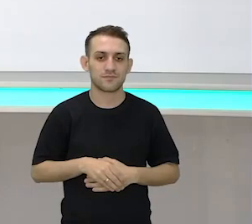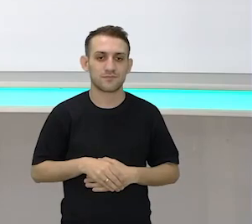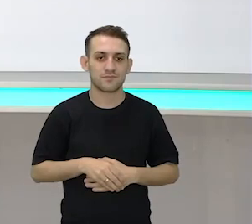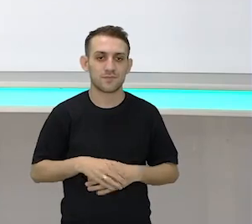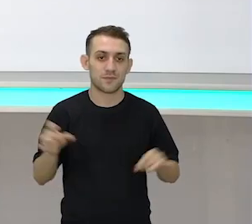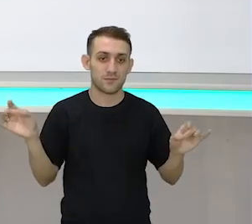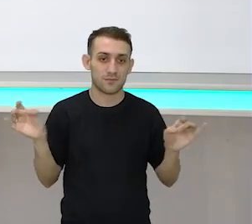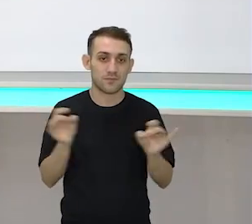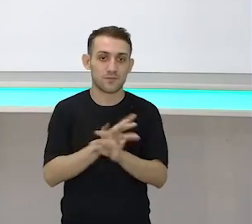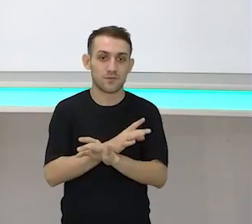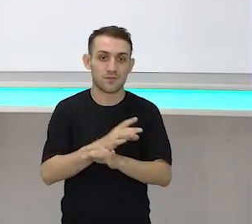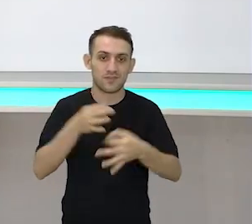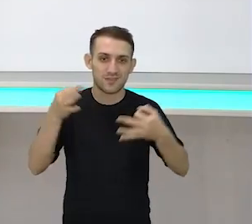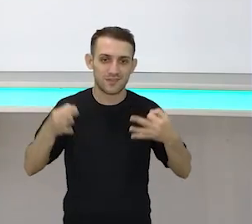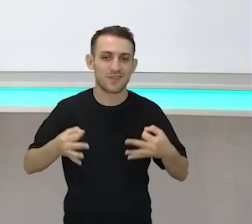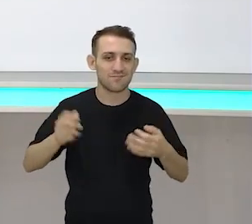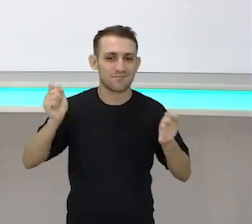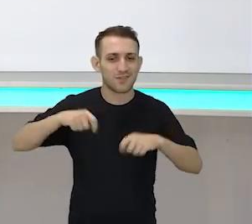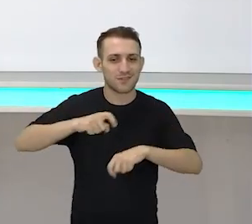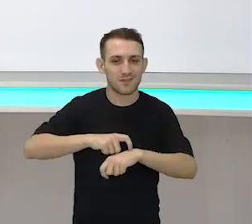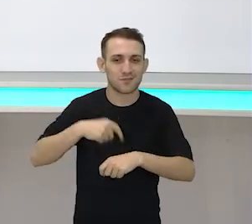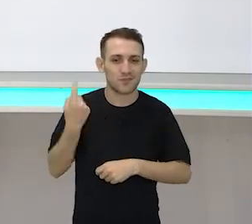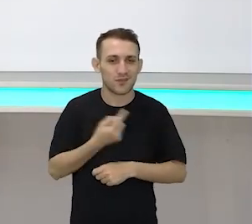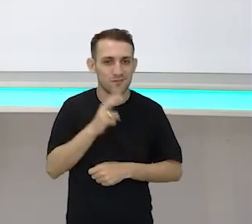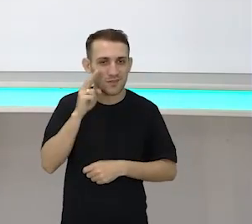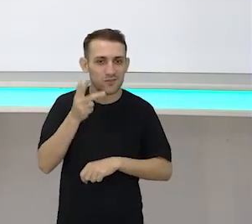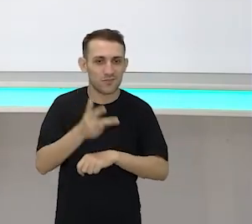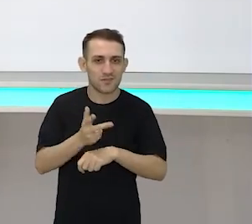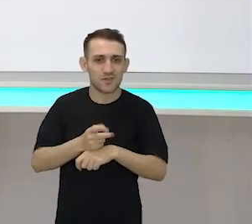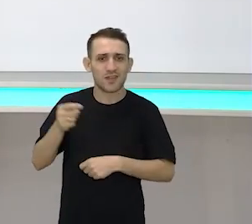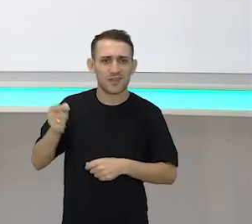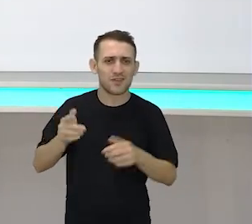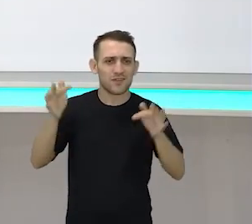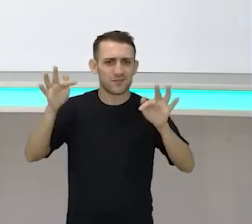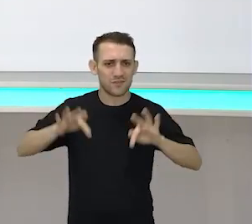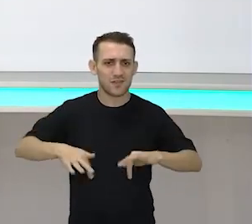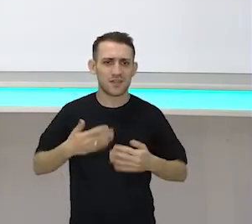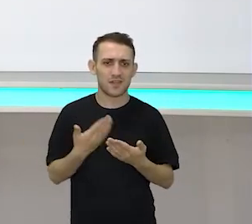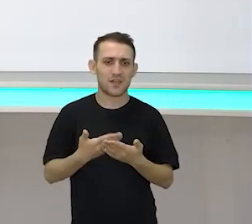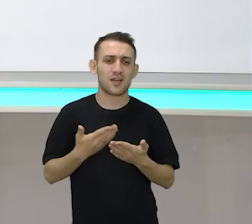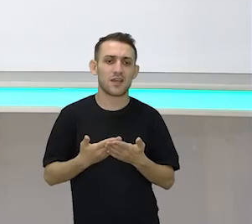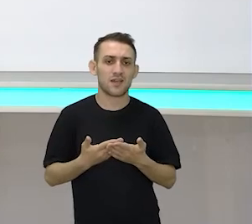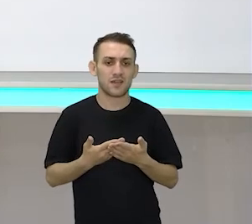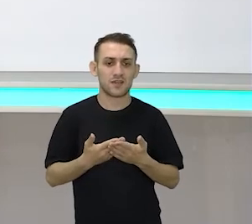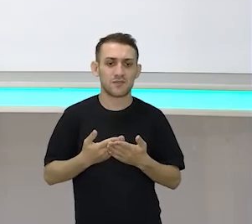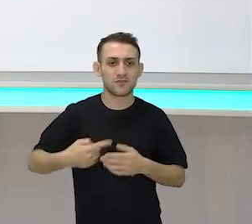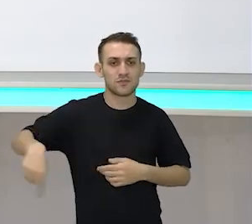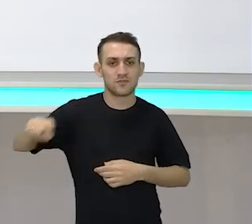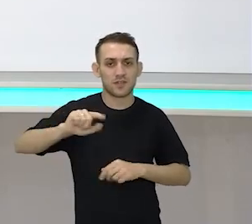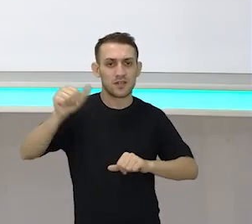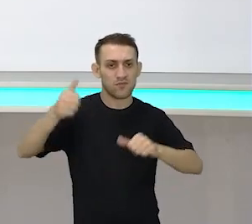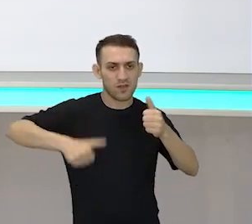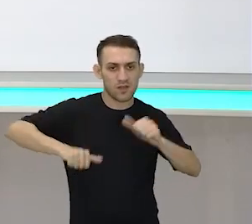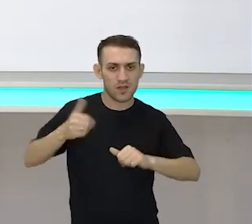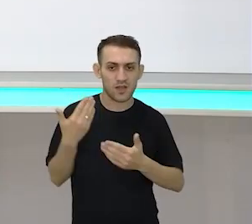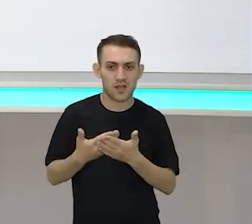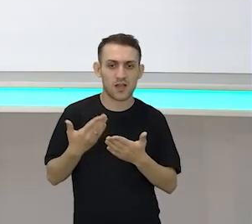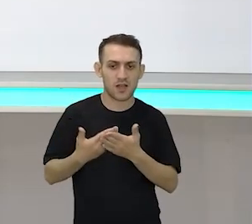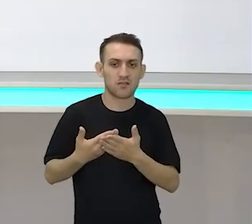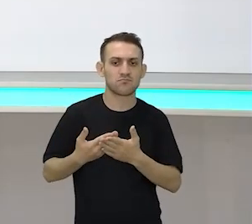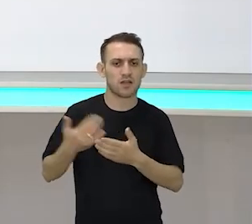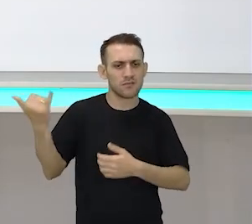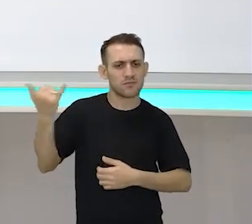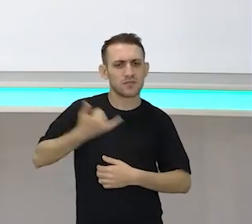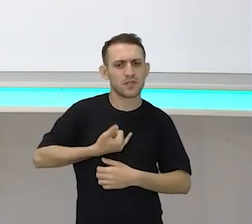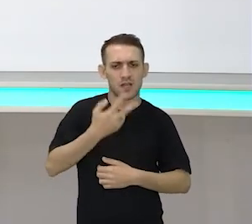Pronto, pessoal, ainda bem que deu tempo, né, da gente ver o vídeo. A gente está com a aula um pouquinho apertada, então assim, avaliem a aula, digam aí o que